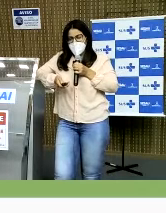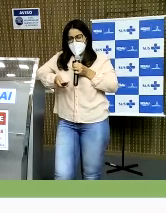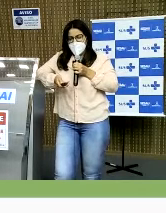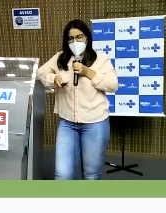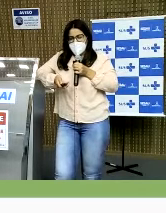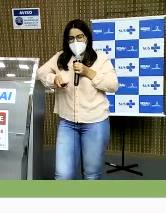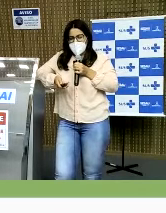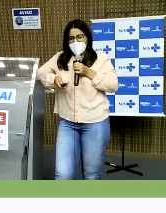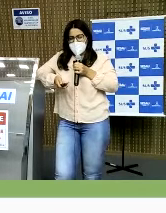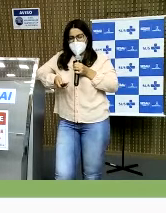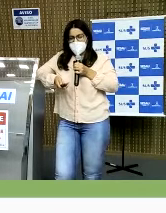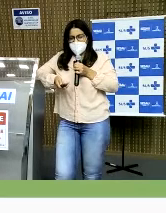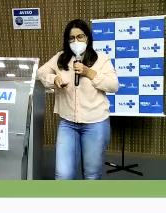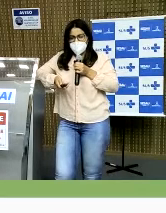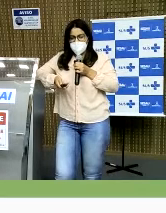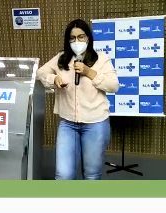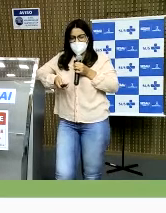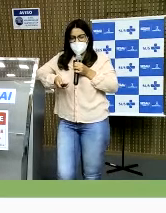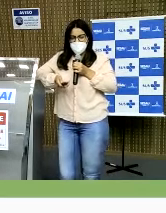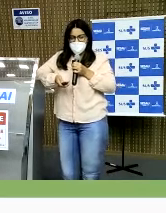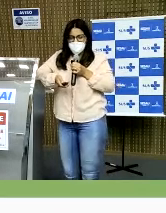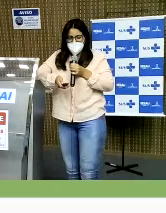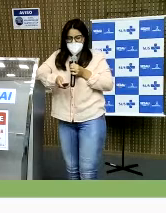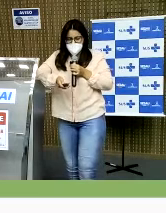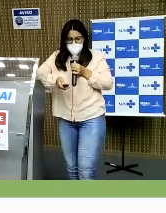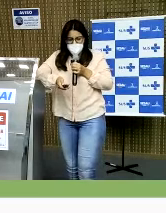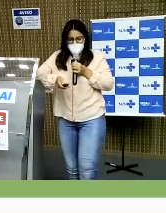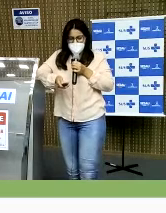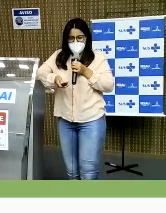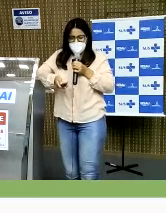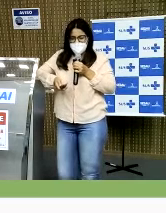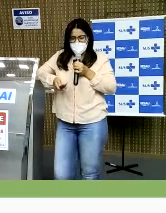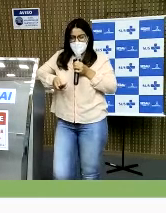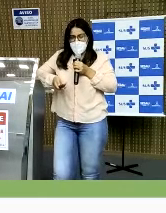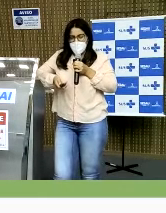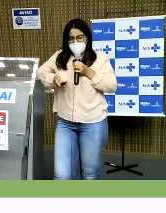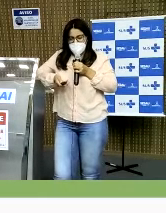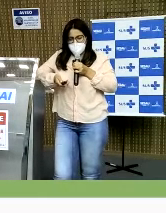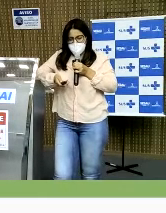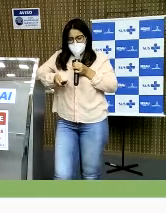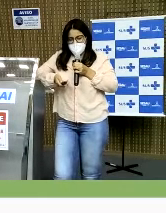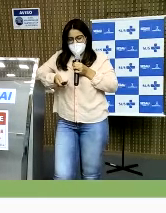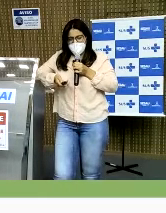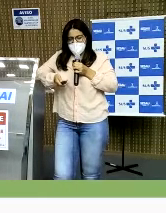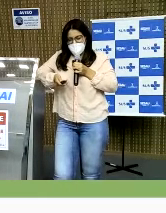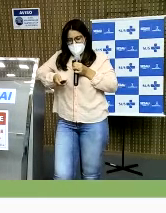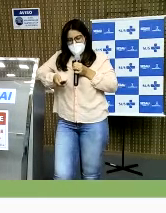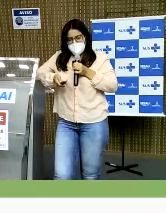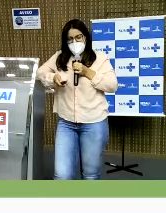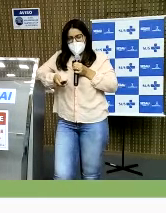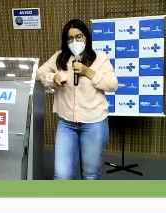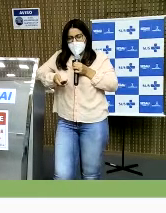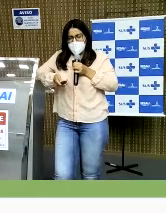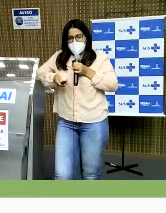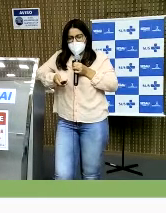176, no primeiro semestre de 2021, 22. Consulta de enfermagem e diabetes, foram 548 a